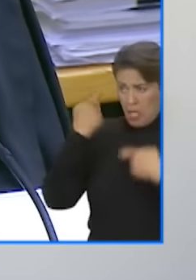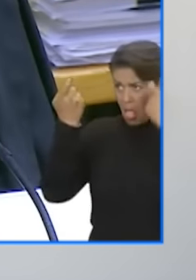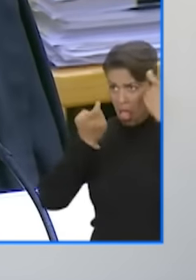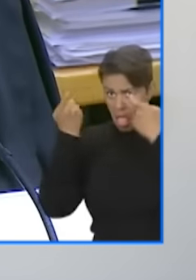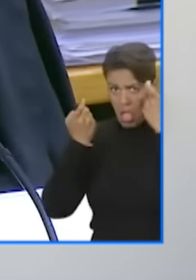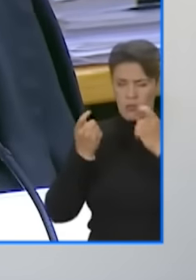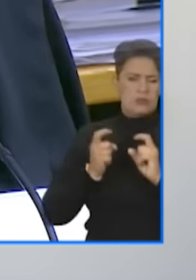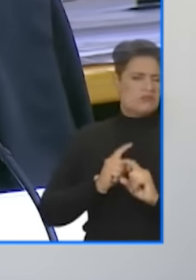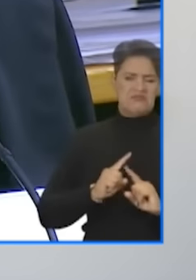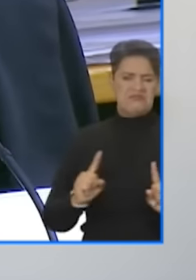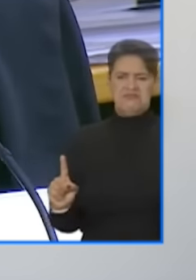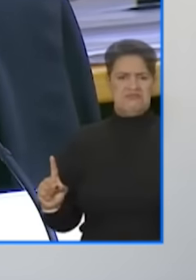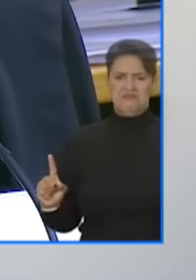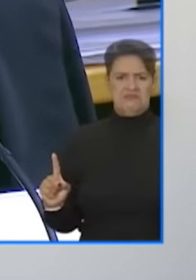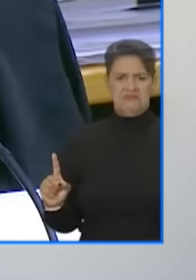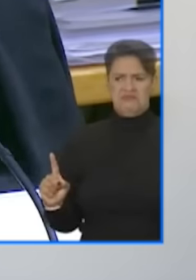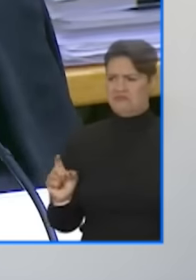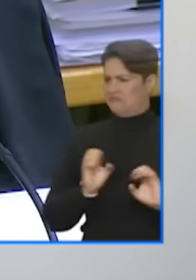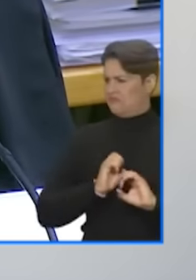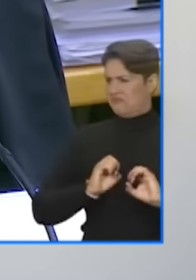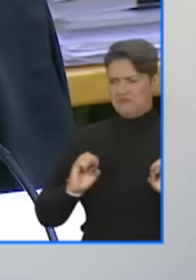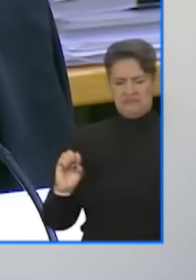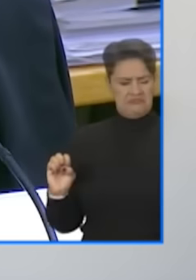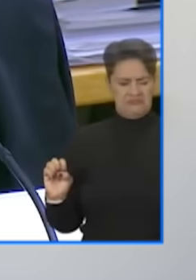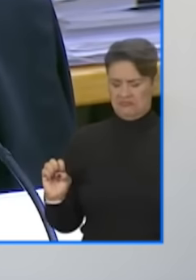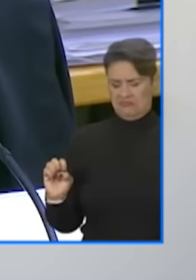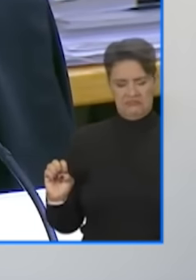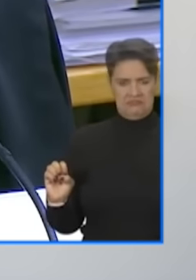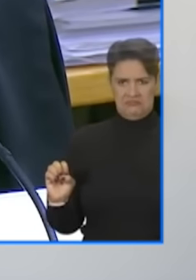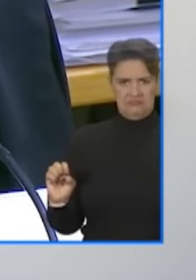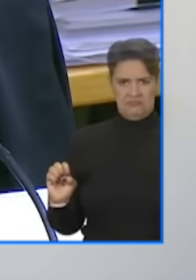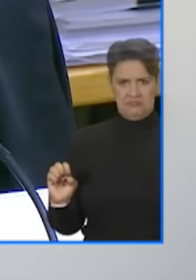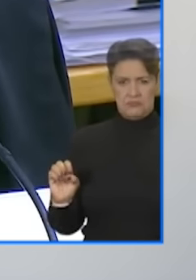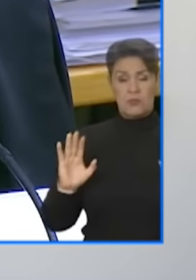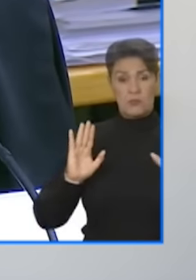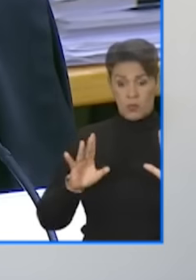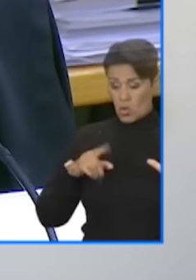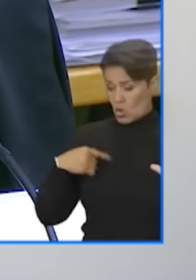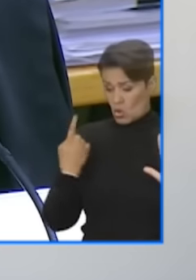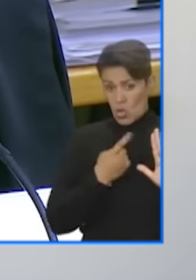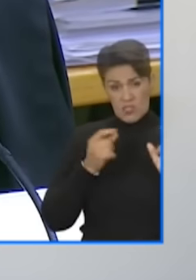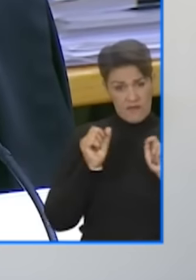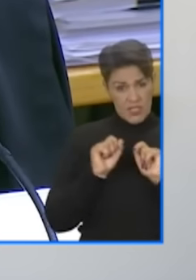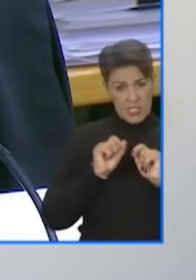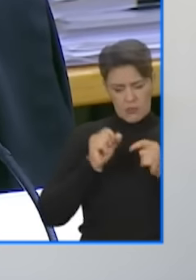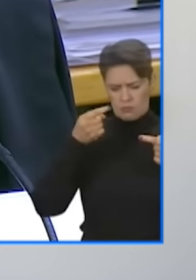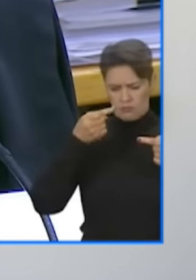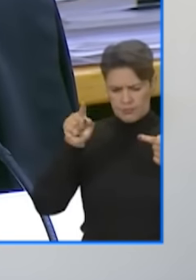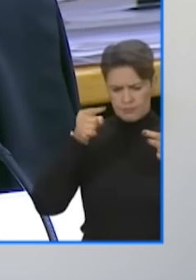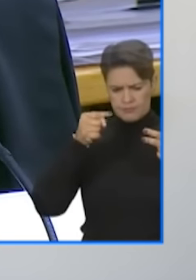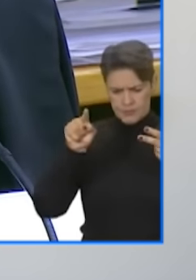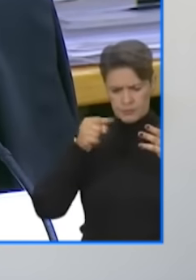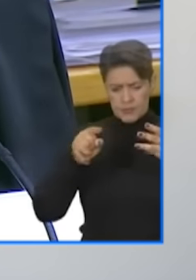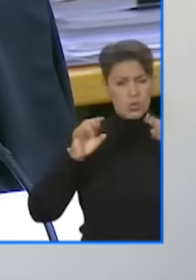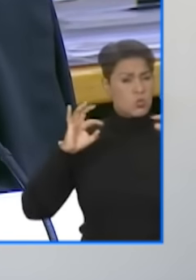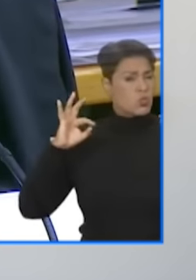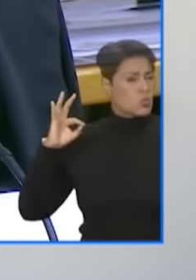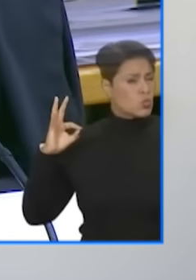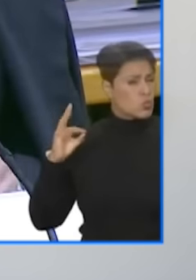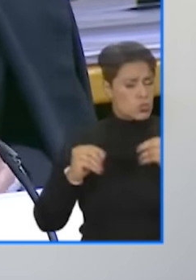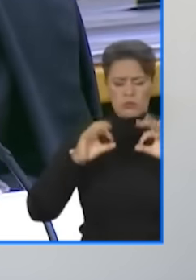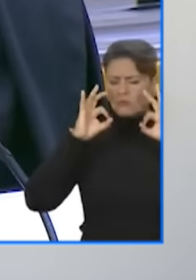votação no Senado Federal. Por outro lado, o senador Flávio Bolsonaro disse para a nossa repórter Liz Cap que, em tendo um